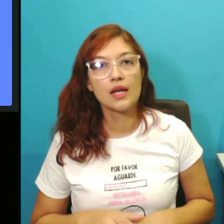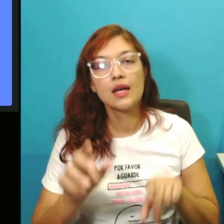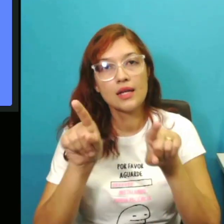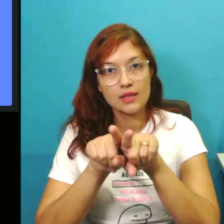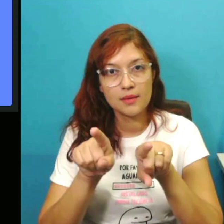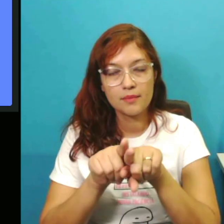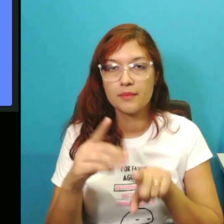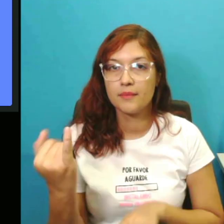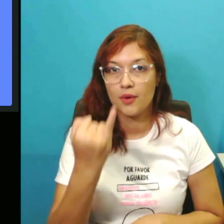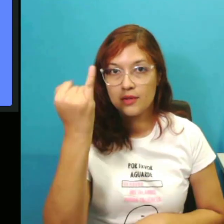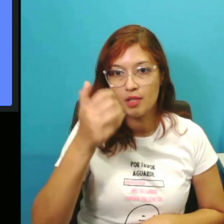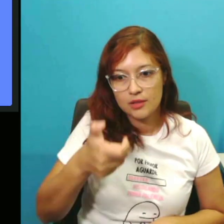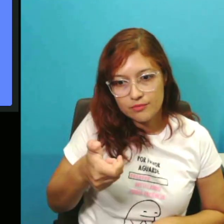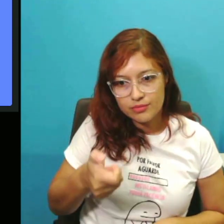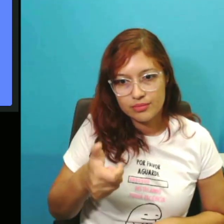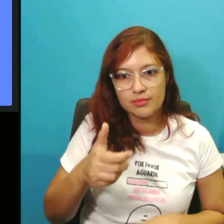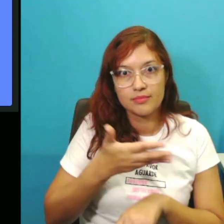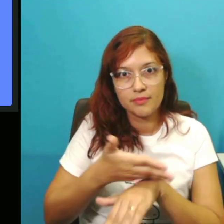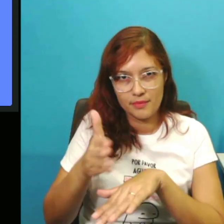aproximadamente R$ 35.